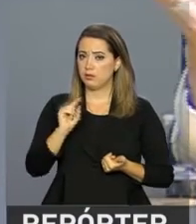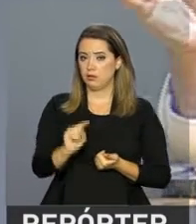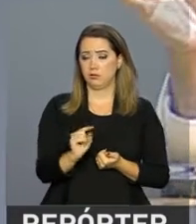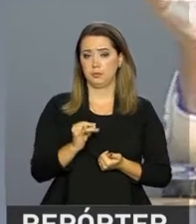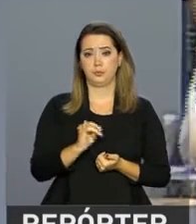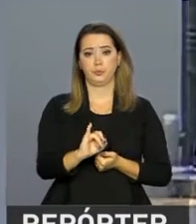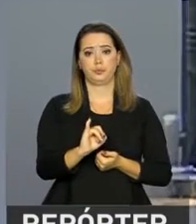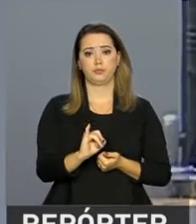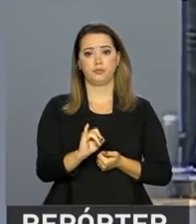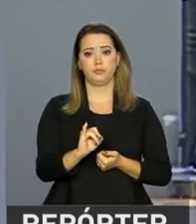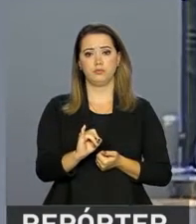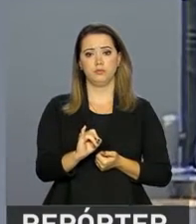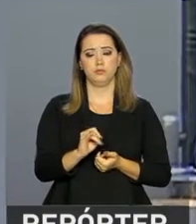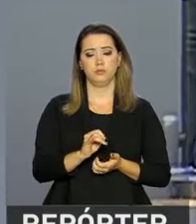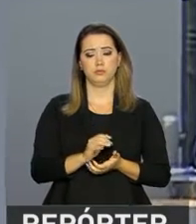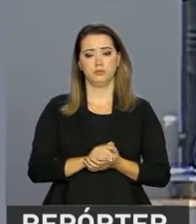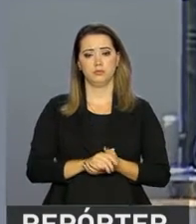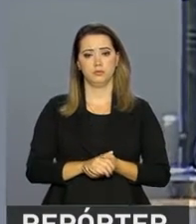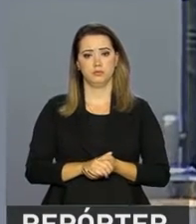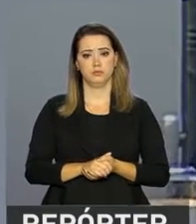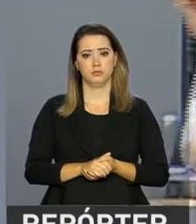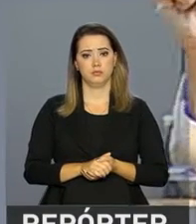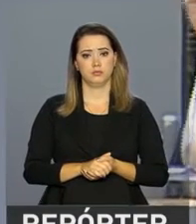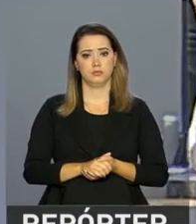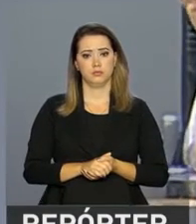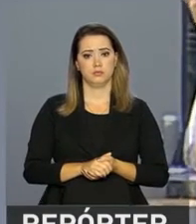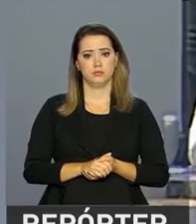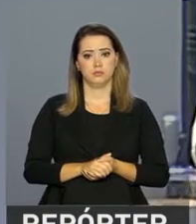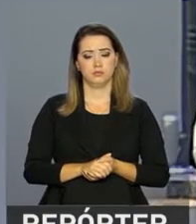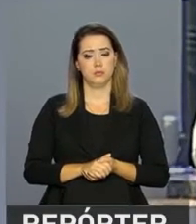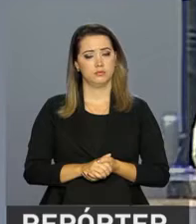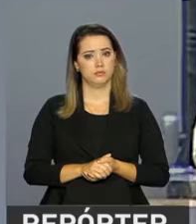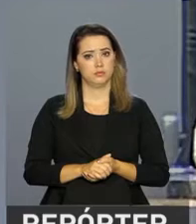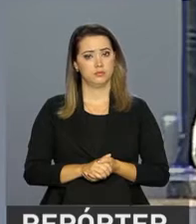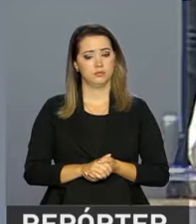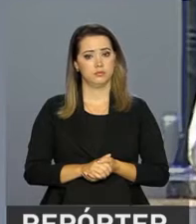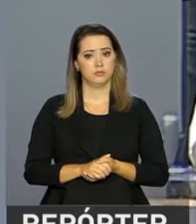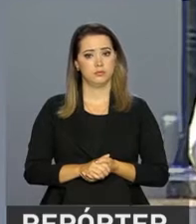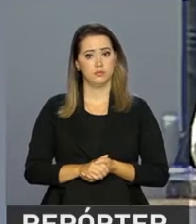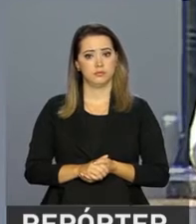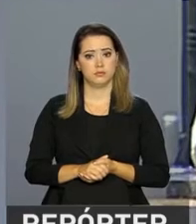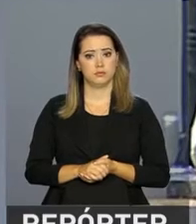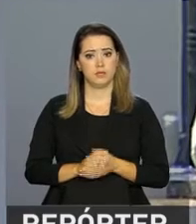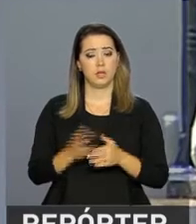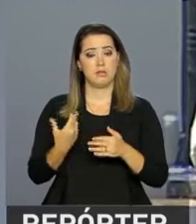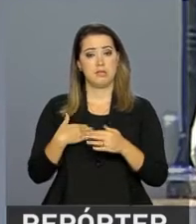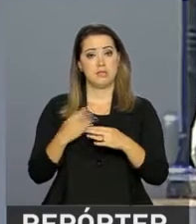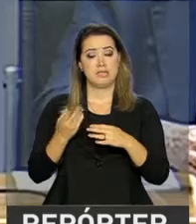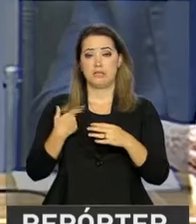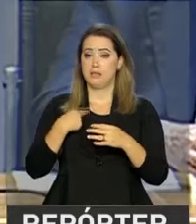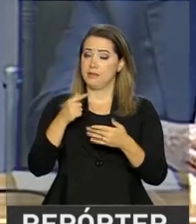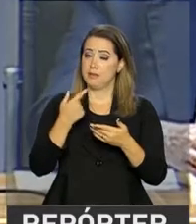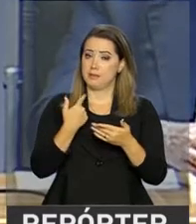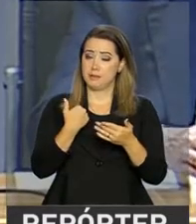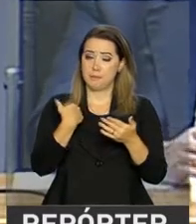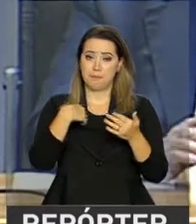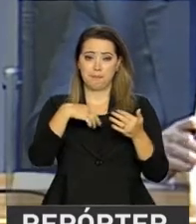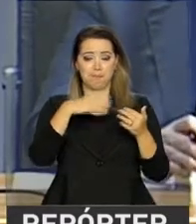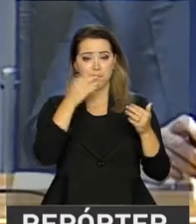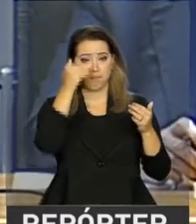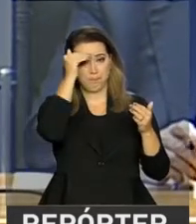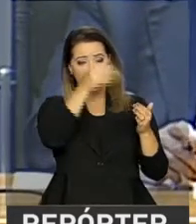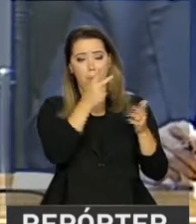caso de superação dos limites da regra de ouro o ministro da